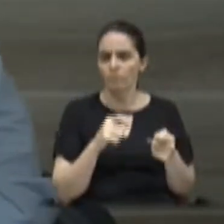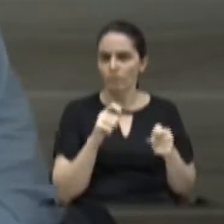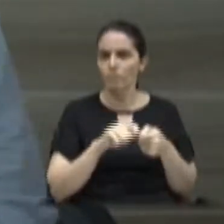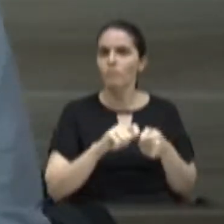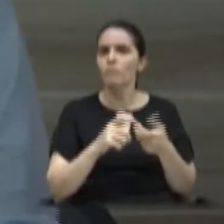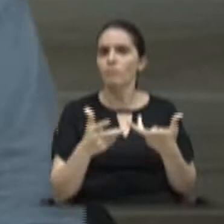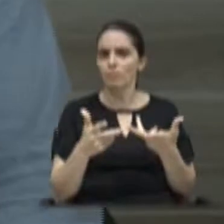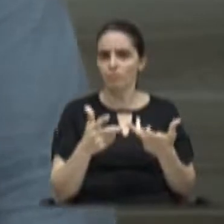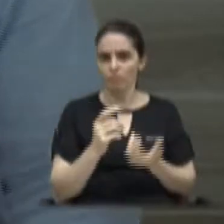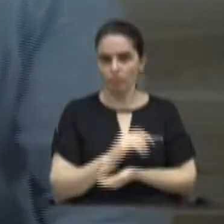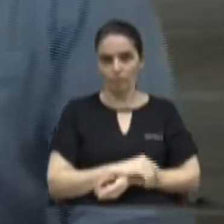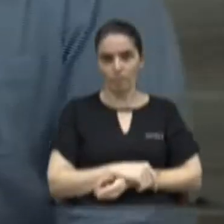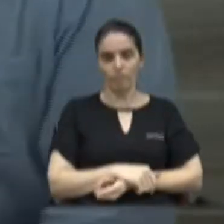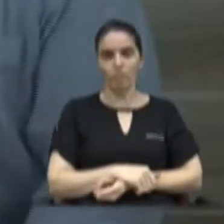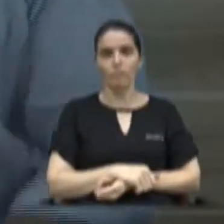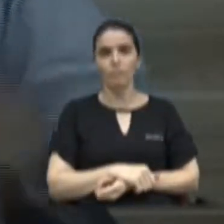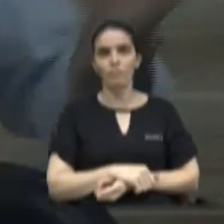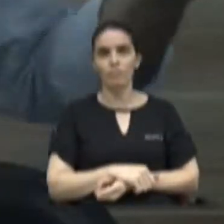vida!